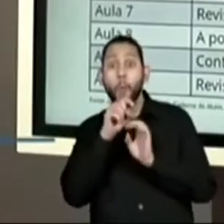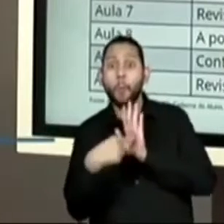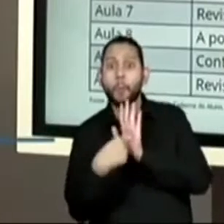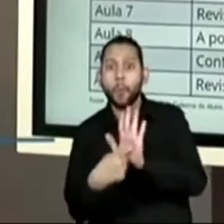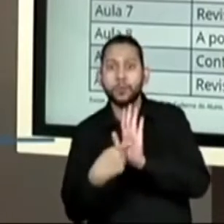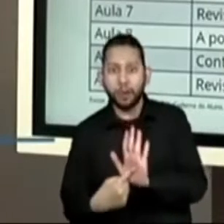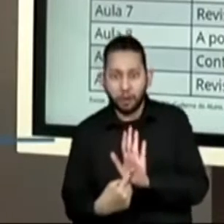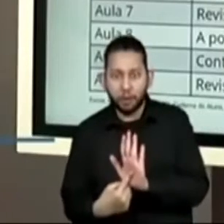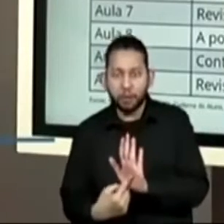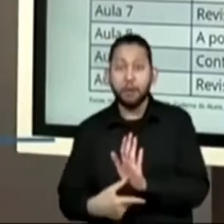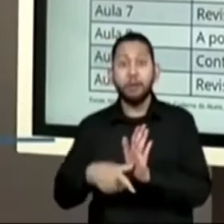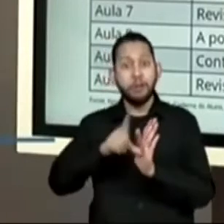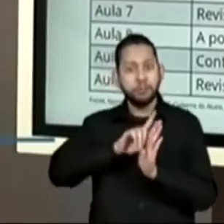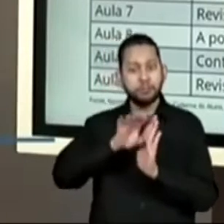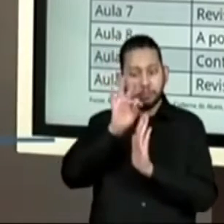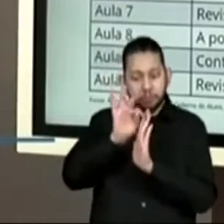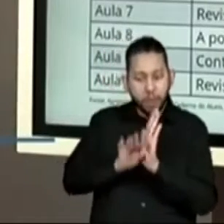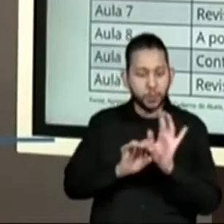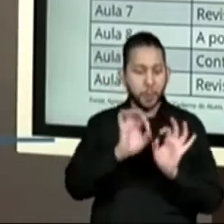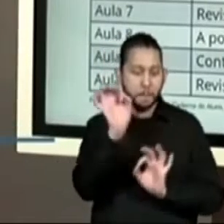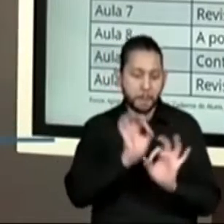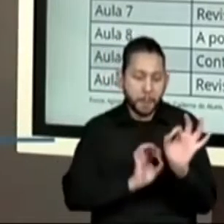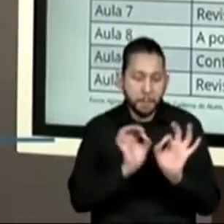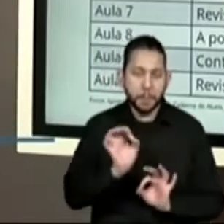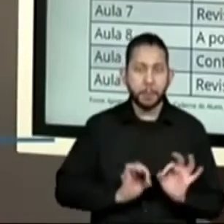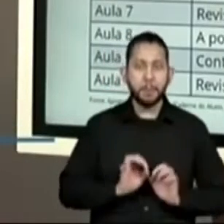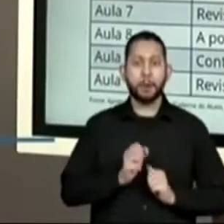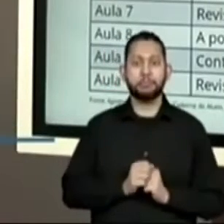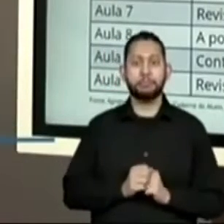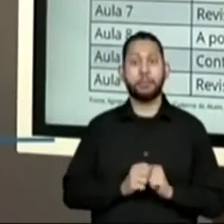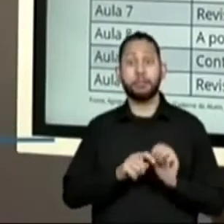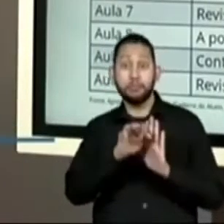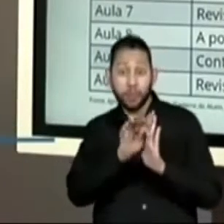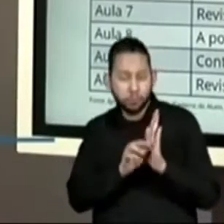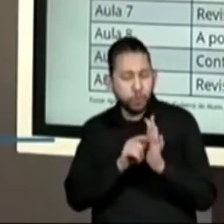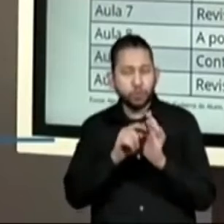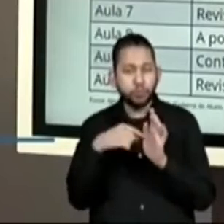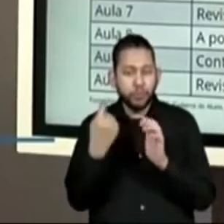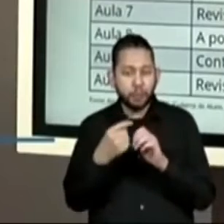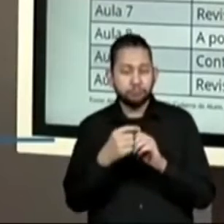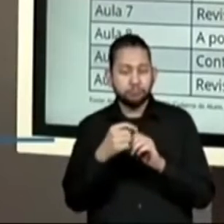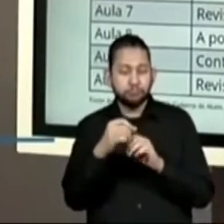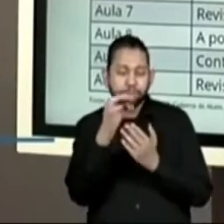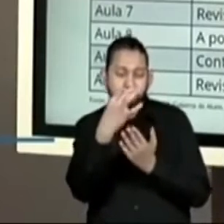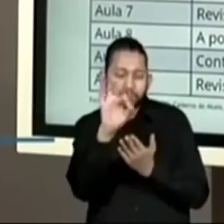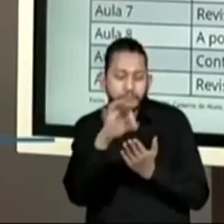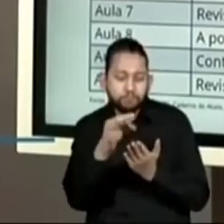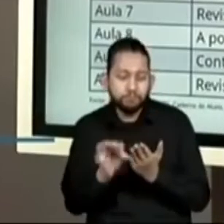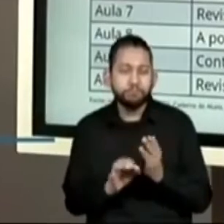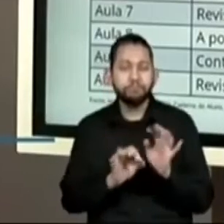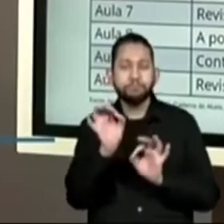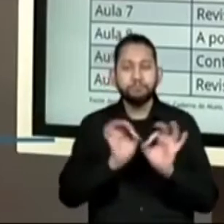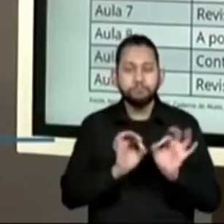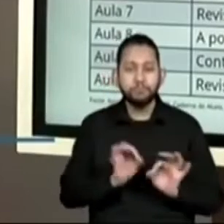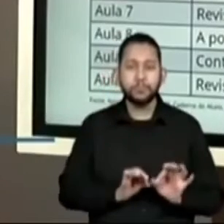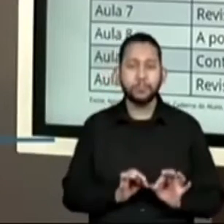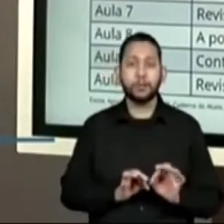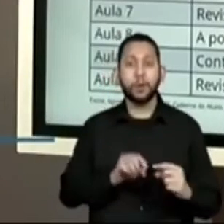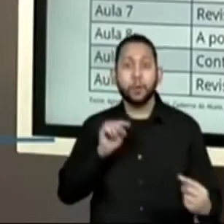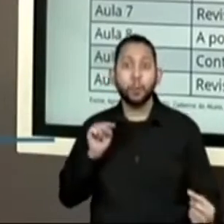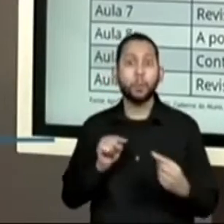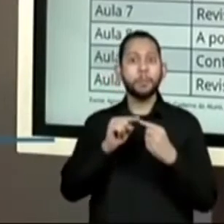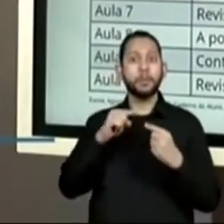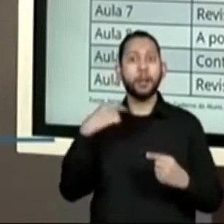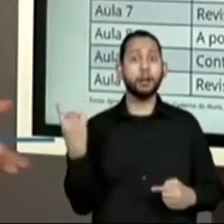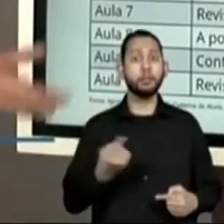fazer o planejamento de texto, vamos fazer a escrita do texto e a revisão desse texto. Tudo pensando em